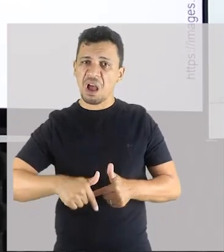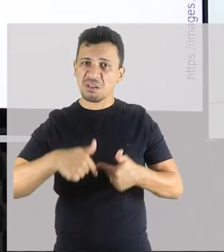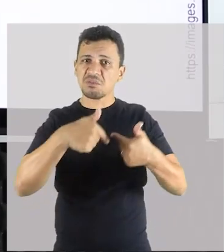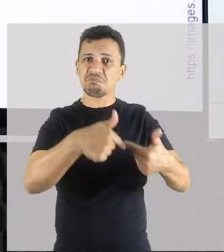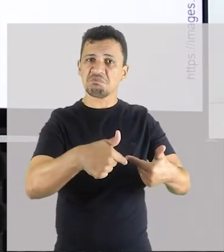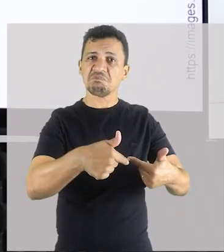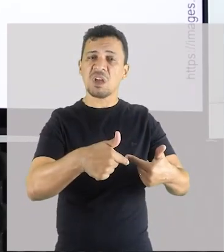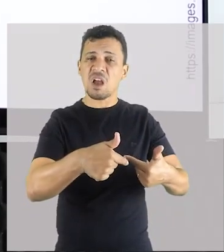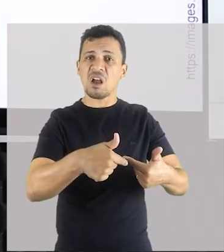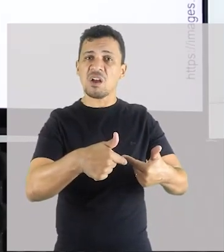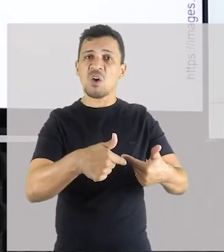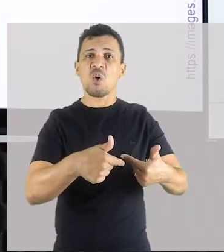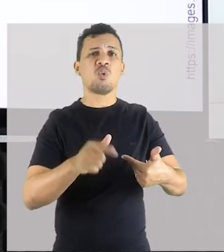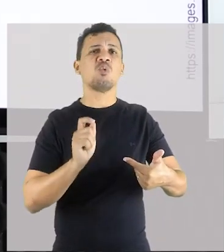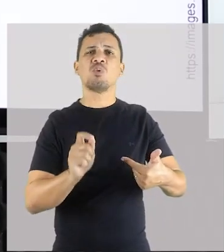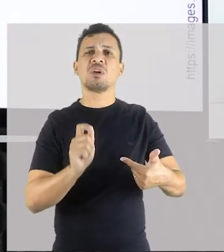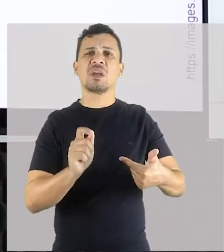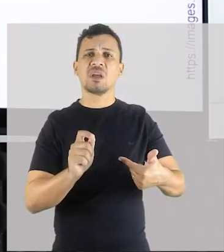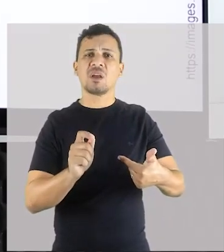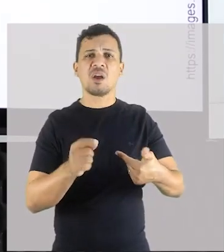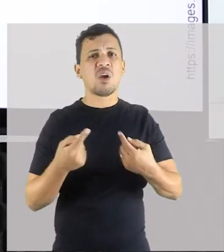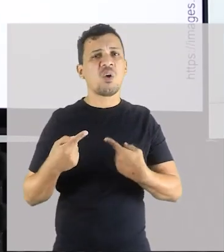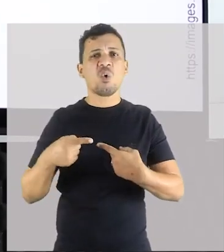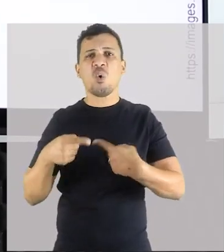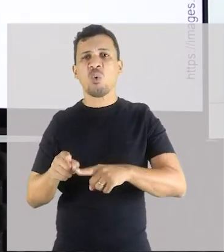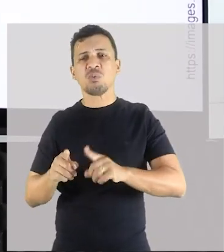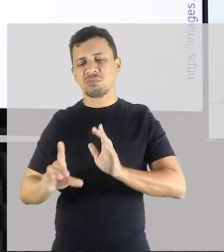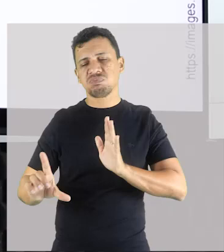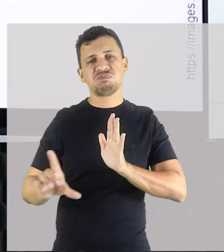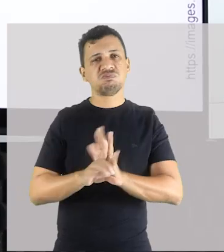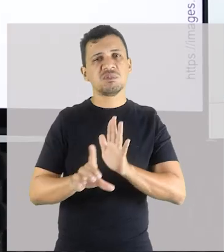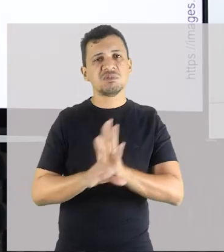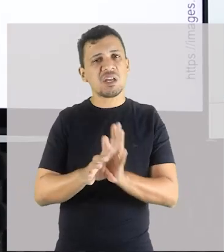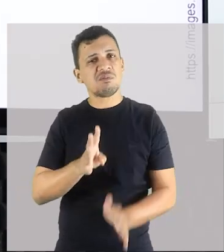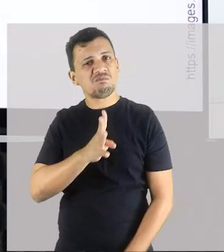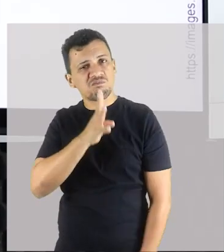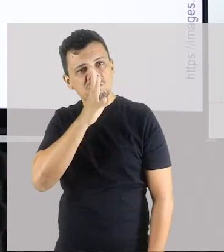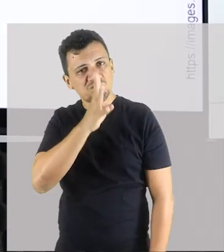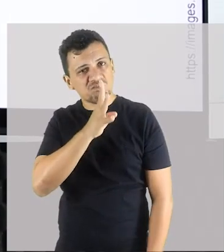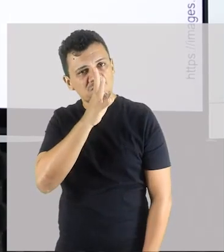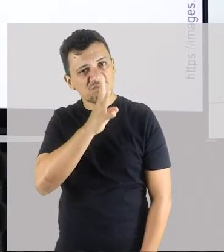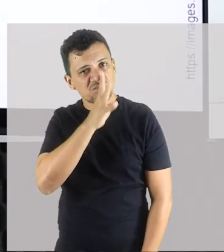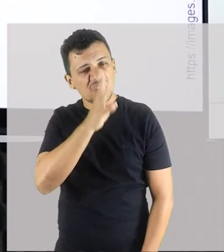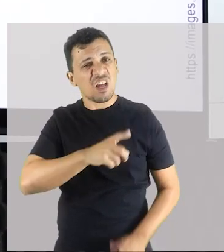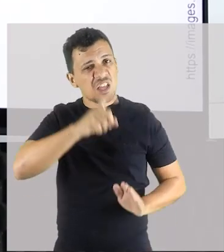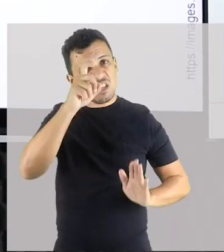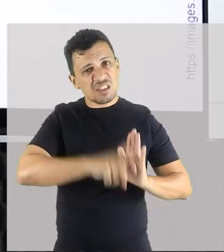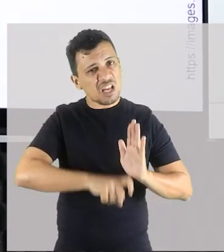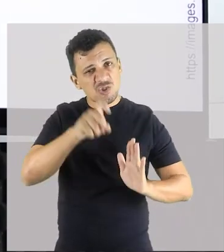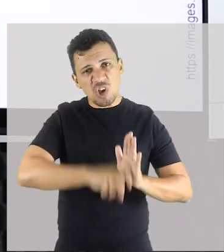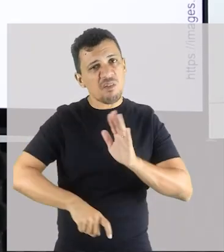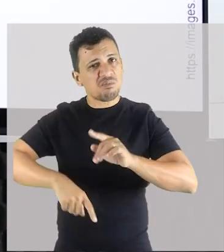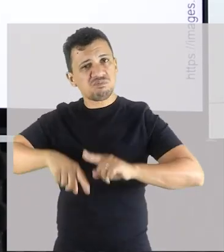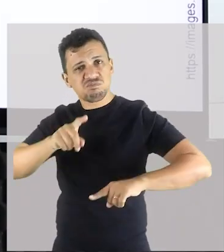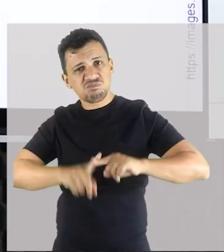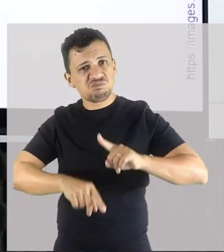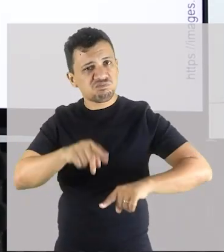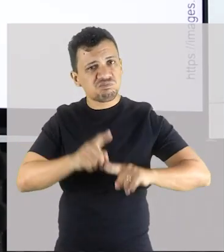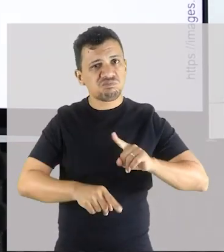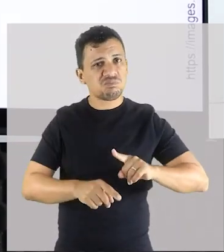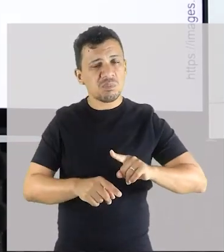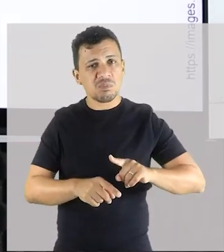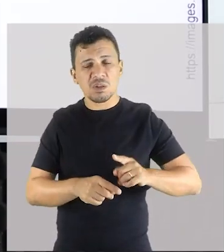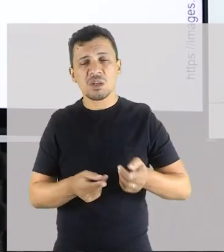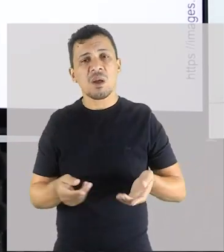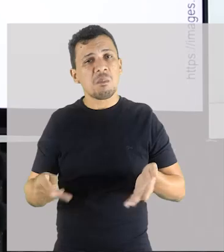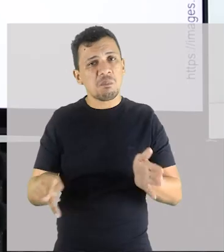que fosse barrado aquilo que eles consideravam abusivo, que eram essas leis que aumentavam, que taxavam esses produtos de consumo,